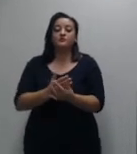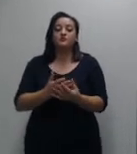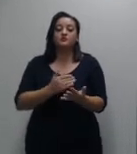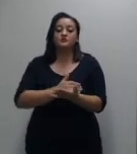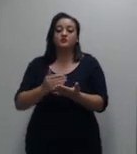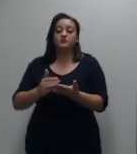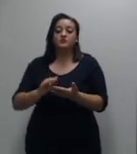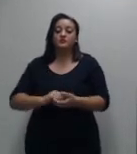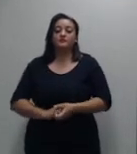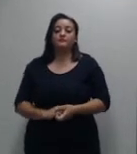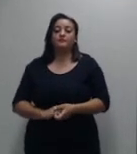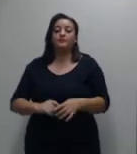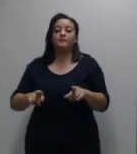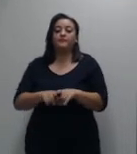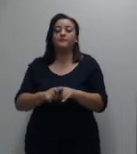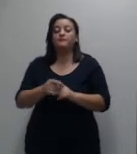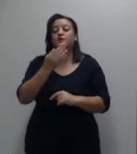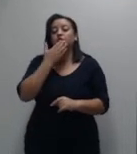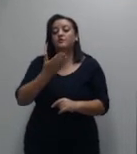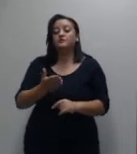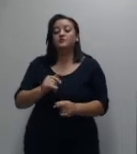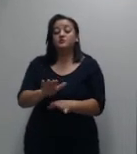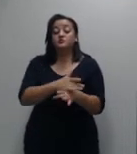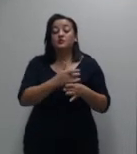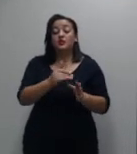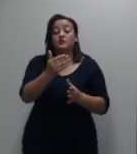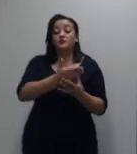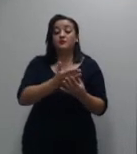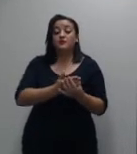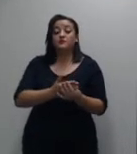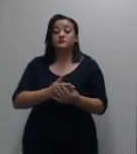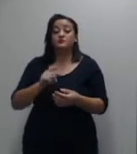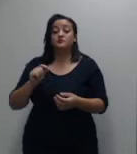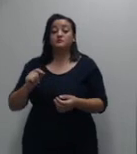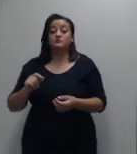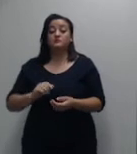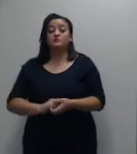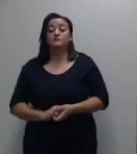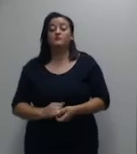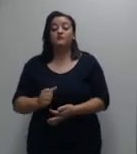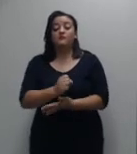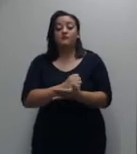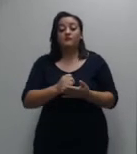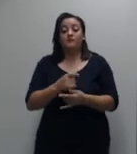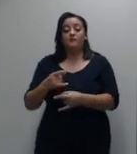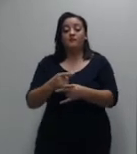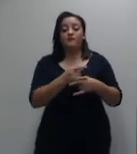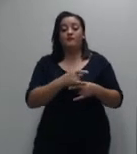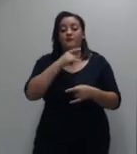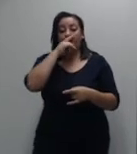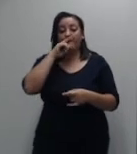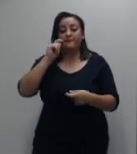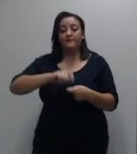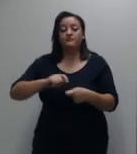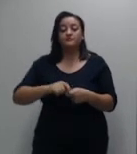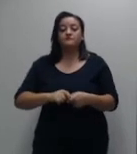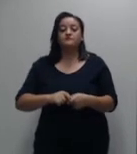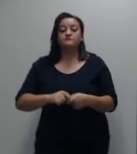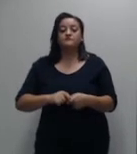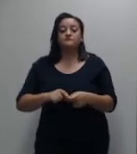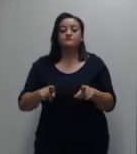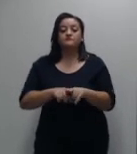mesmo com pedido de retirada do processo da do julgamento virtual foi dada condição a parte